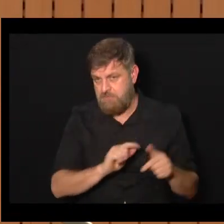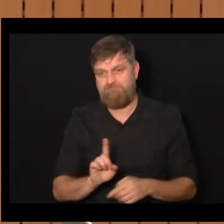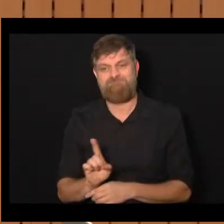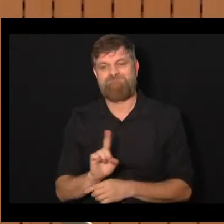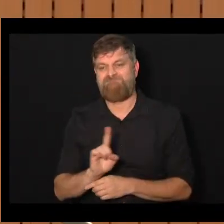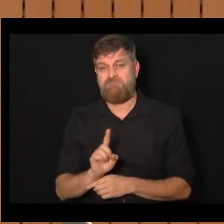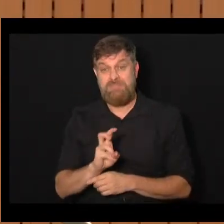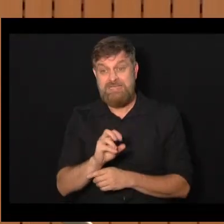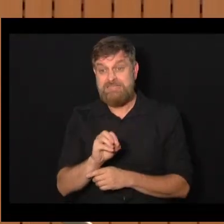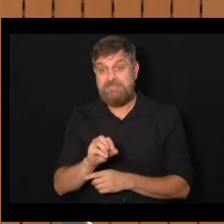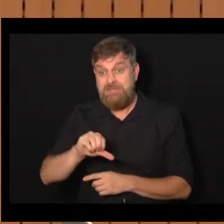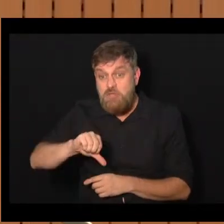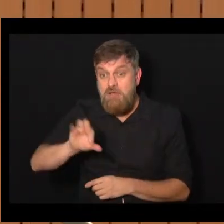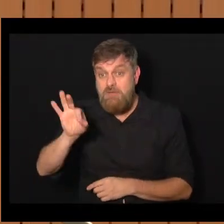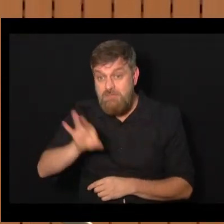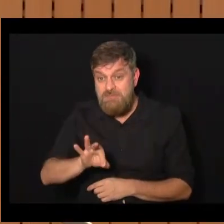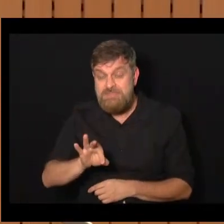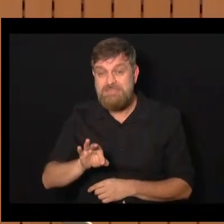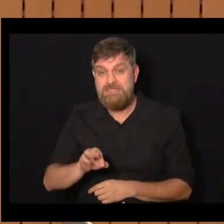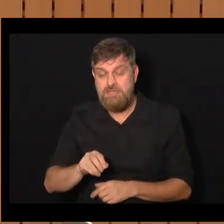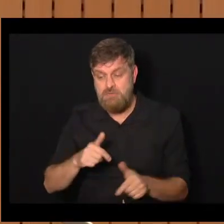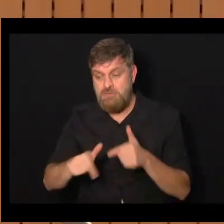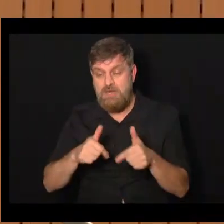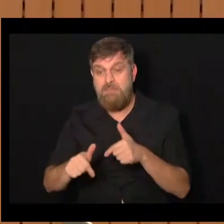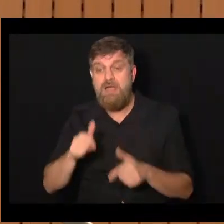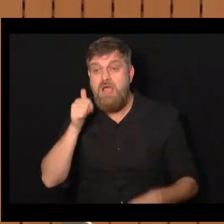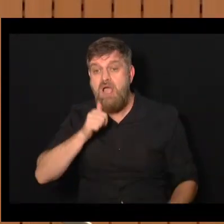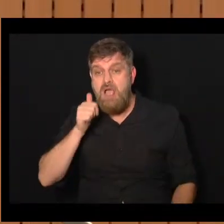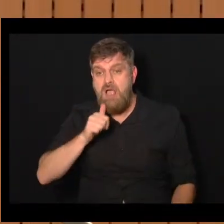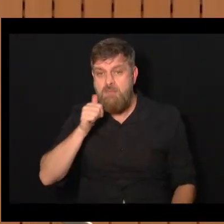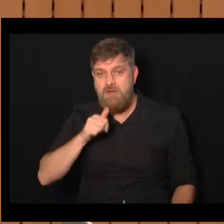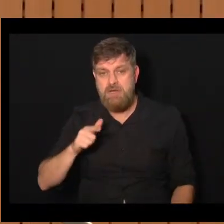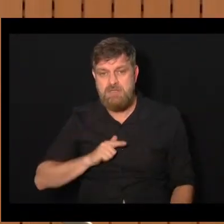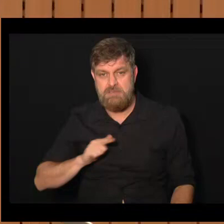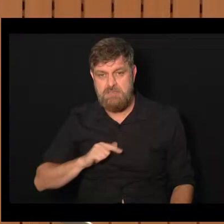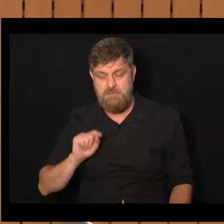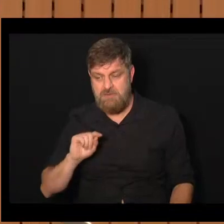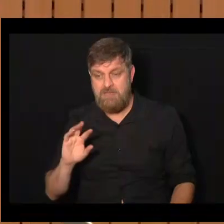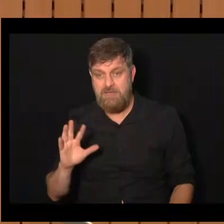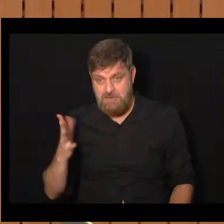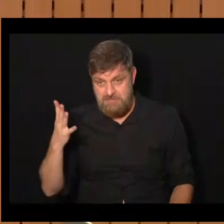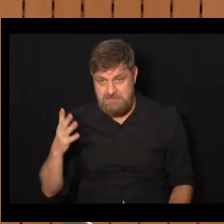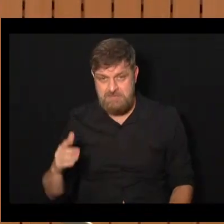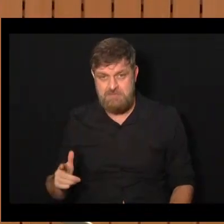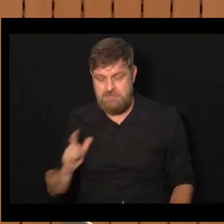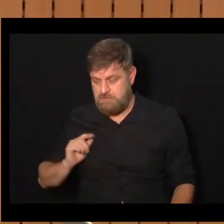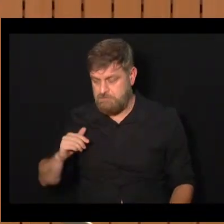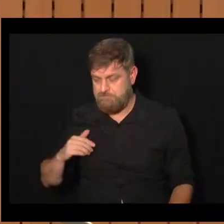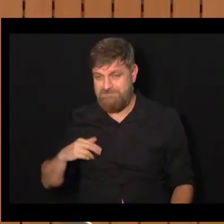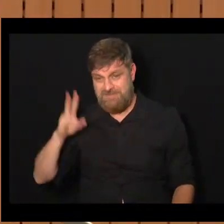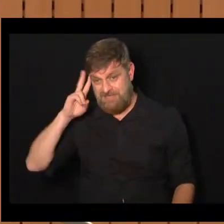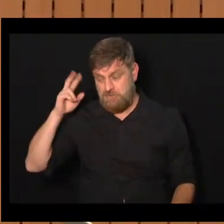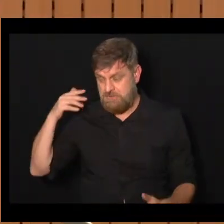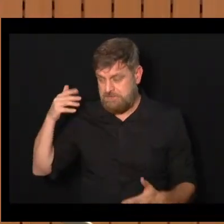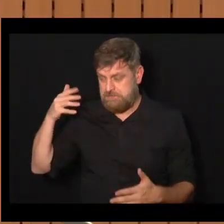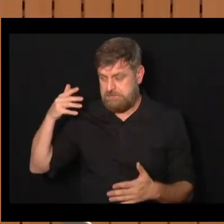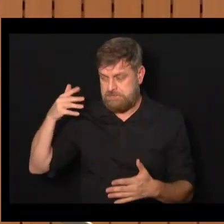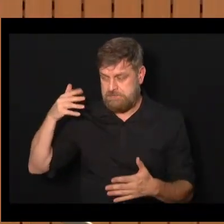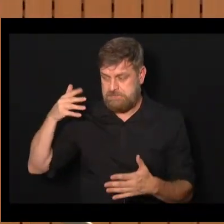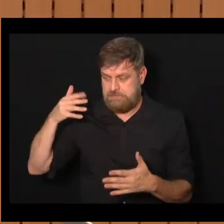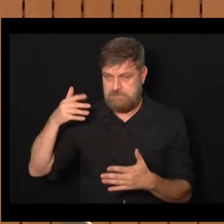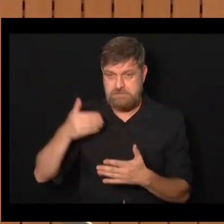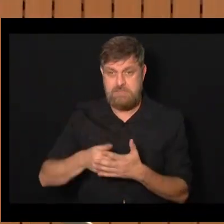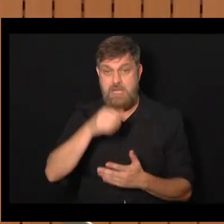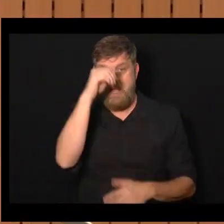Brasil, 59% são mulheres. Na verdade, a gente tem um fenômeno que não é um fenômeno recente, é um fenômeno histórico. O Brasil é um